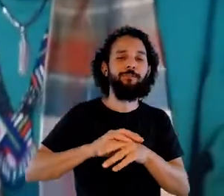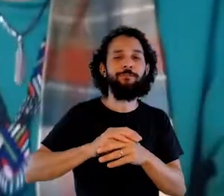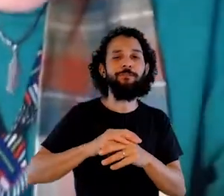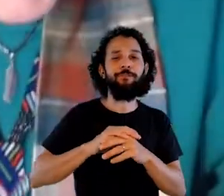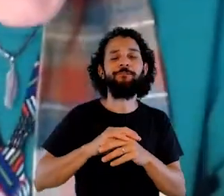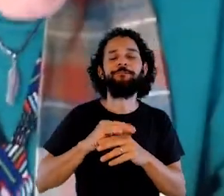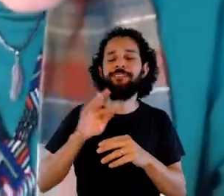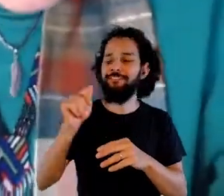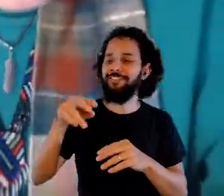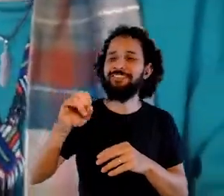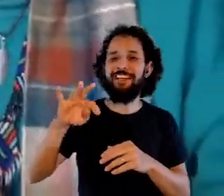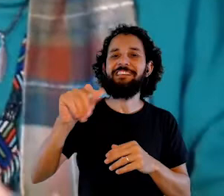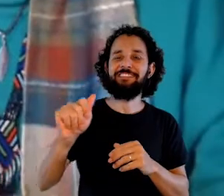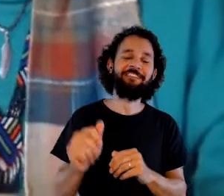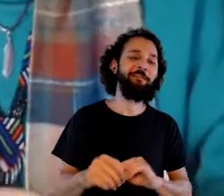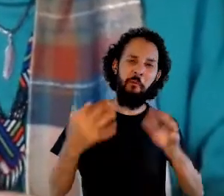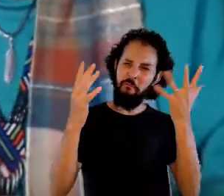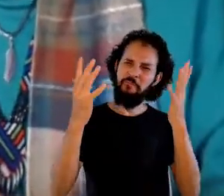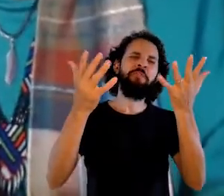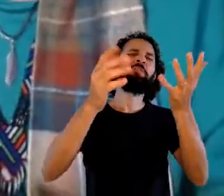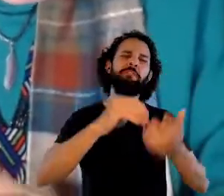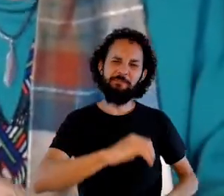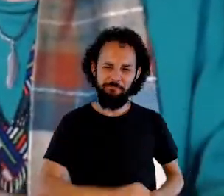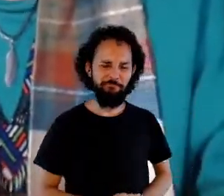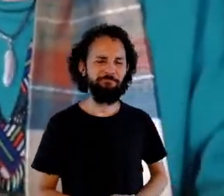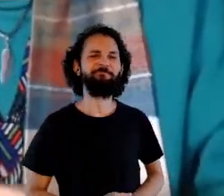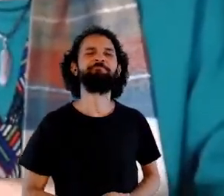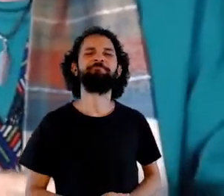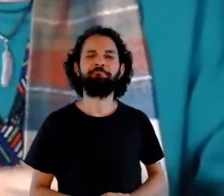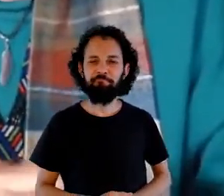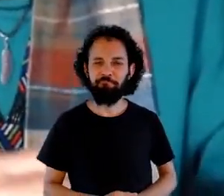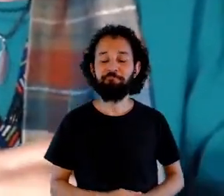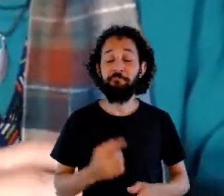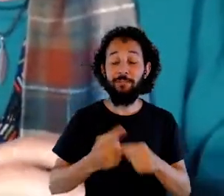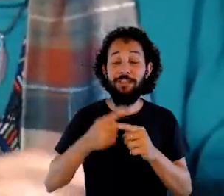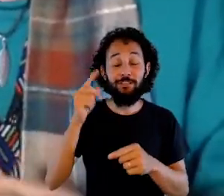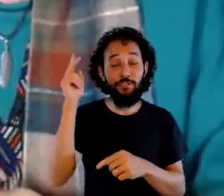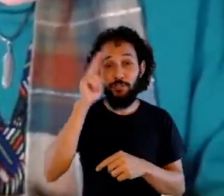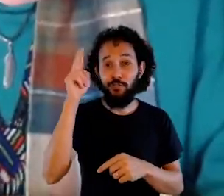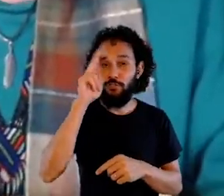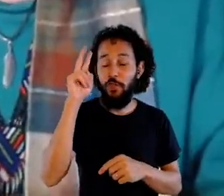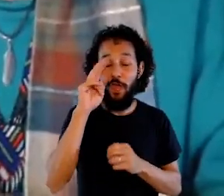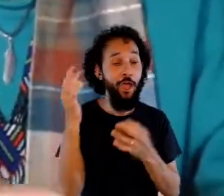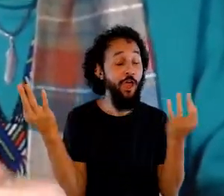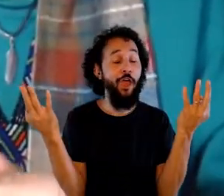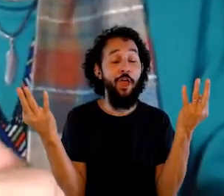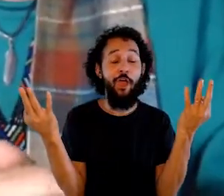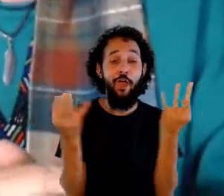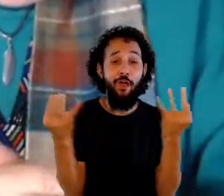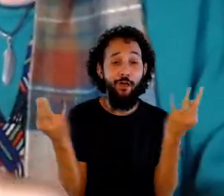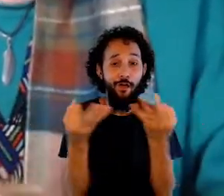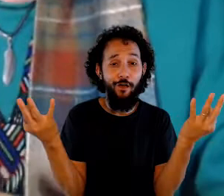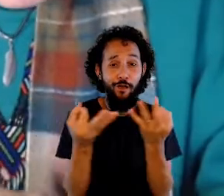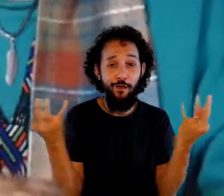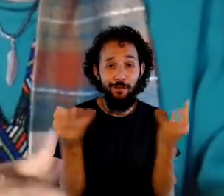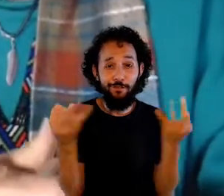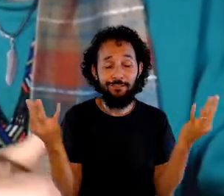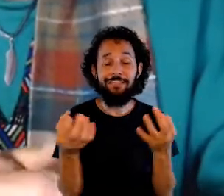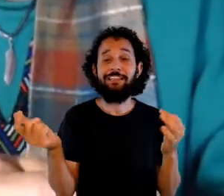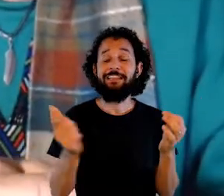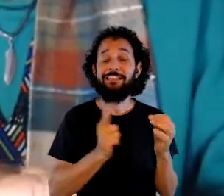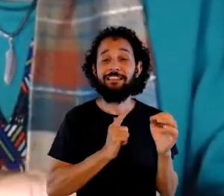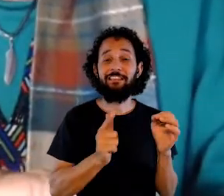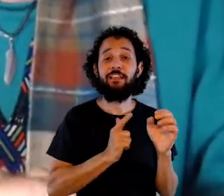lindeza! Essa história é ótima. Ela traz para gente do teatro